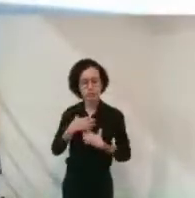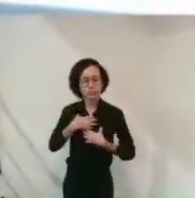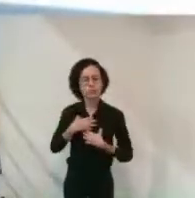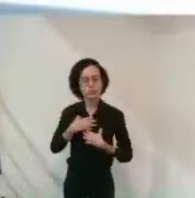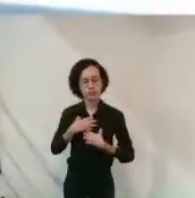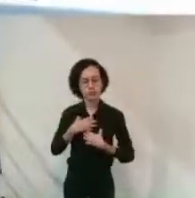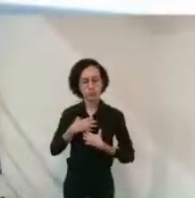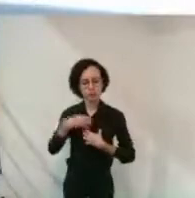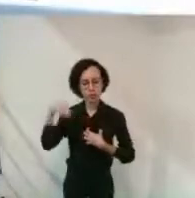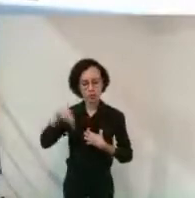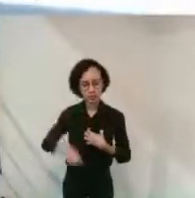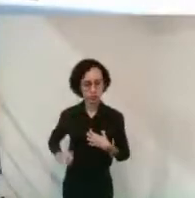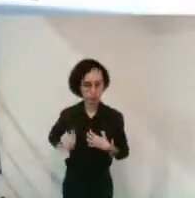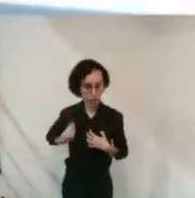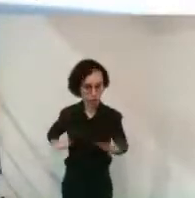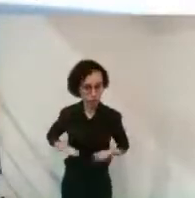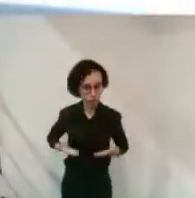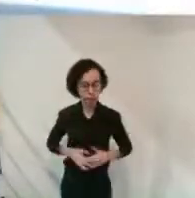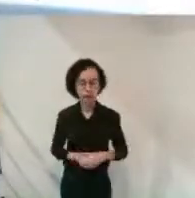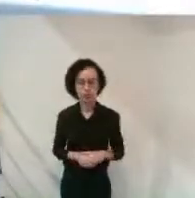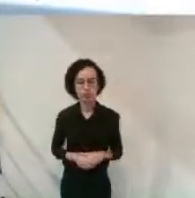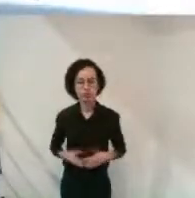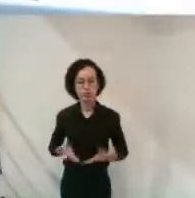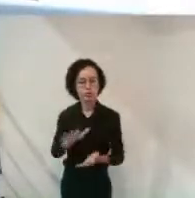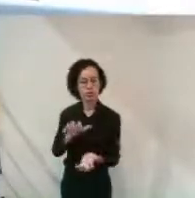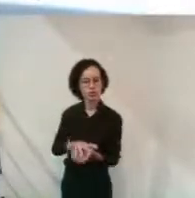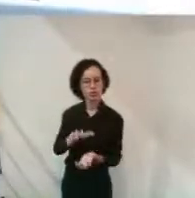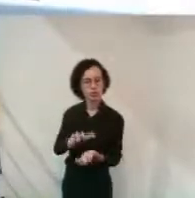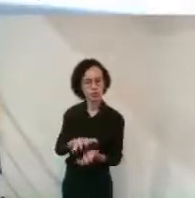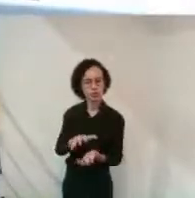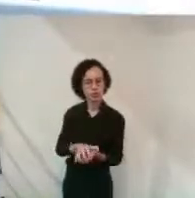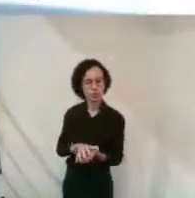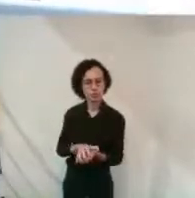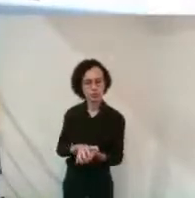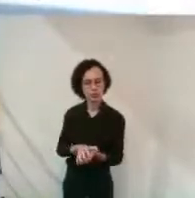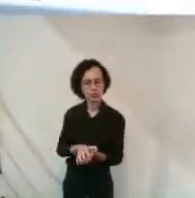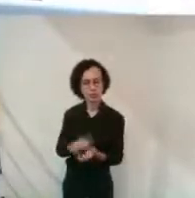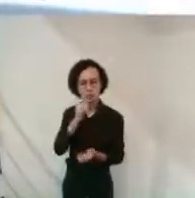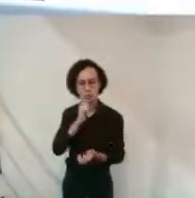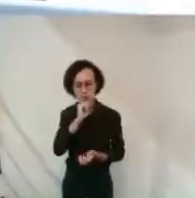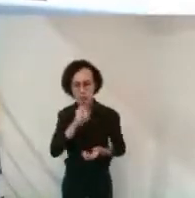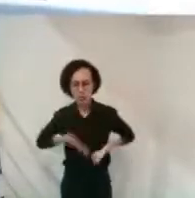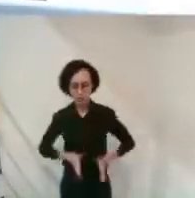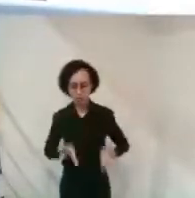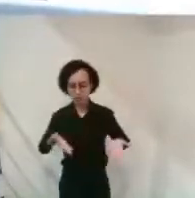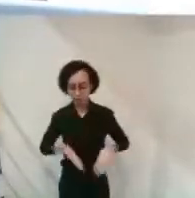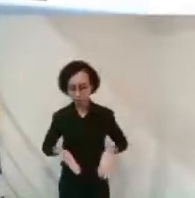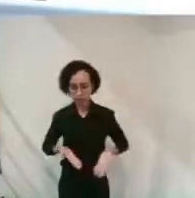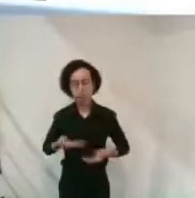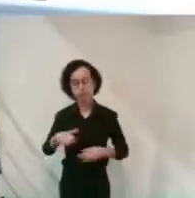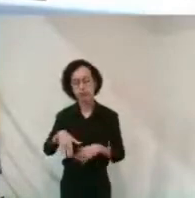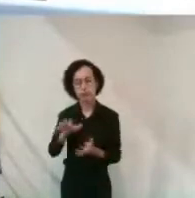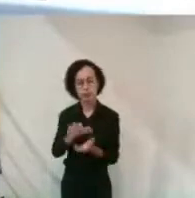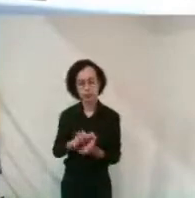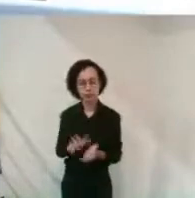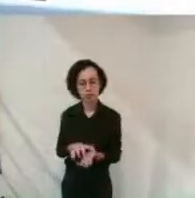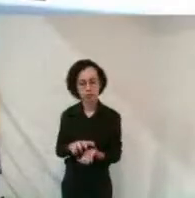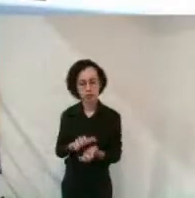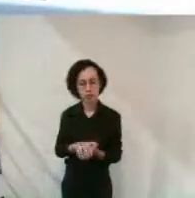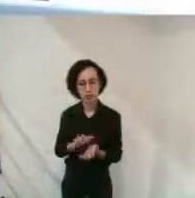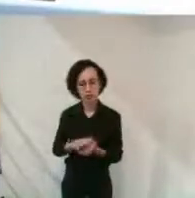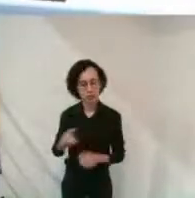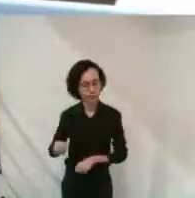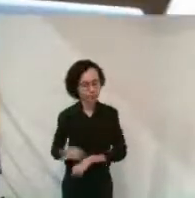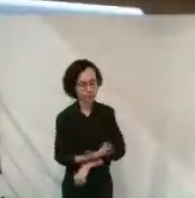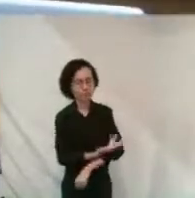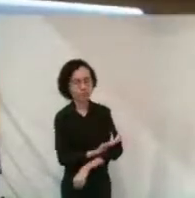hoje, porque hoje Pernambuco é a terra da minha querida mãe, que saiu daqui muito cedo, e eu tenho, assim, fico até